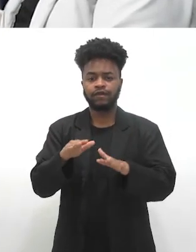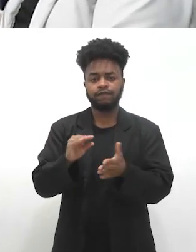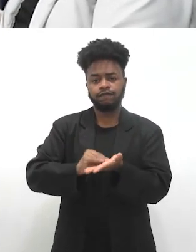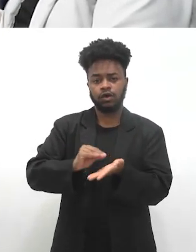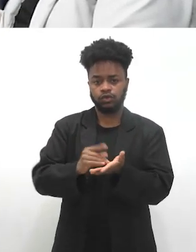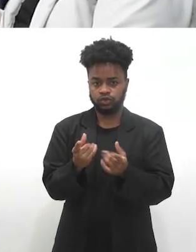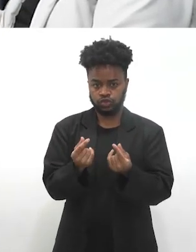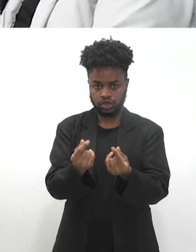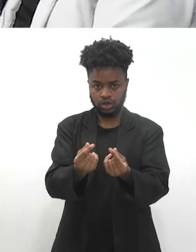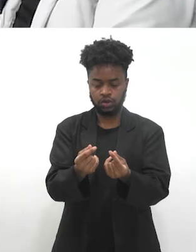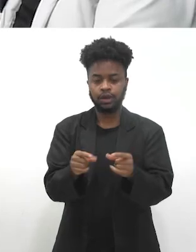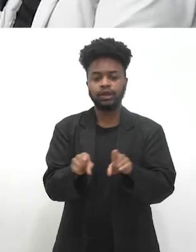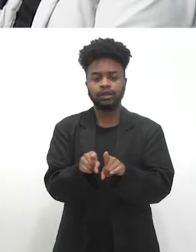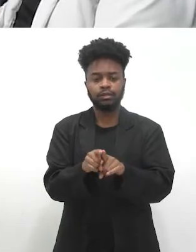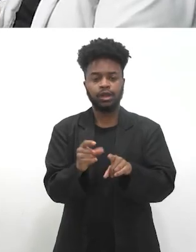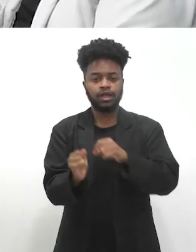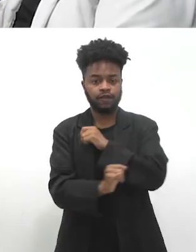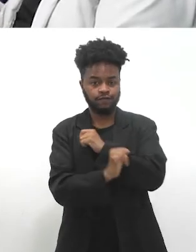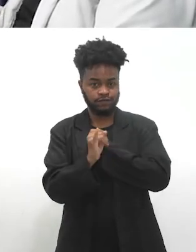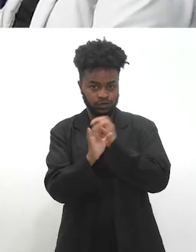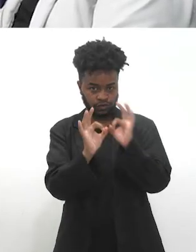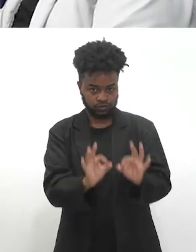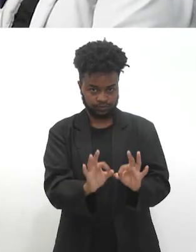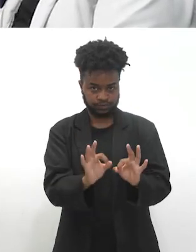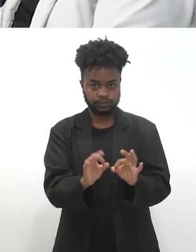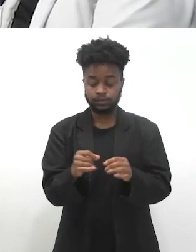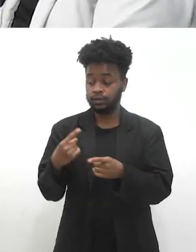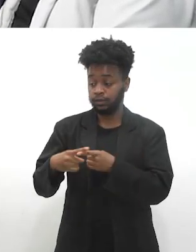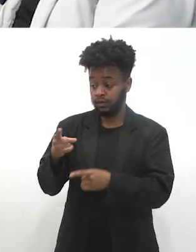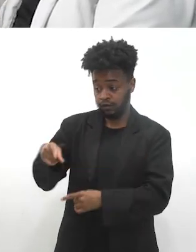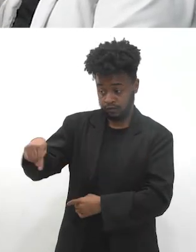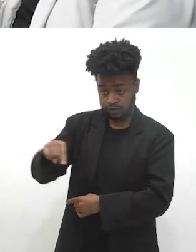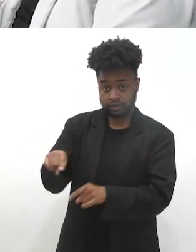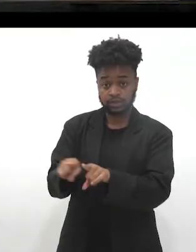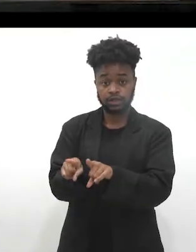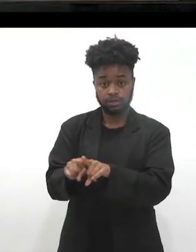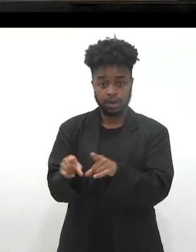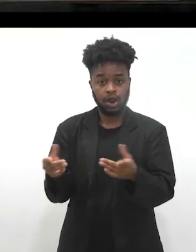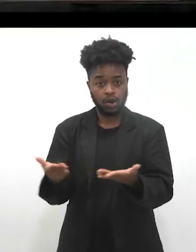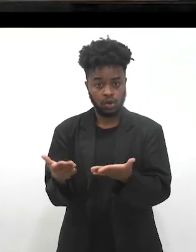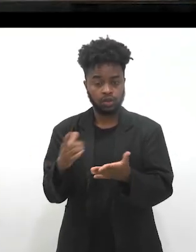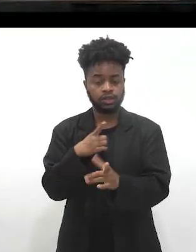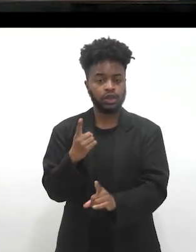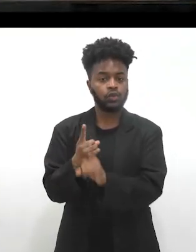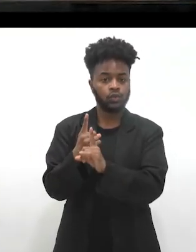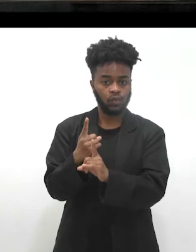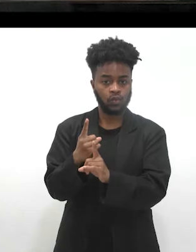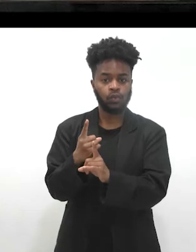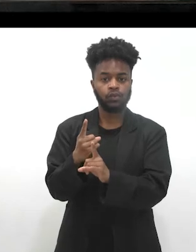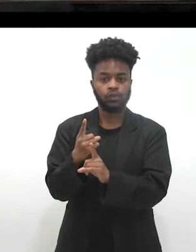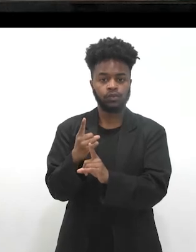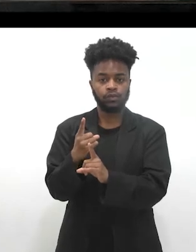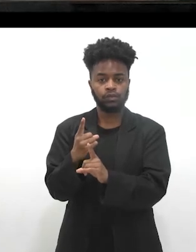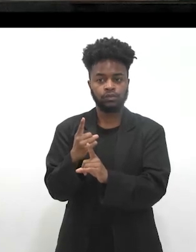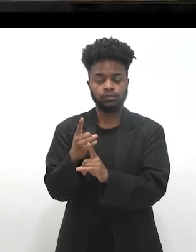de recursos, né, e da infraestrutura, né? Exato. Vocês, inclusive, tiveram agora um encontro